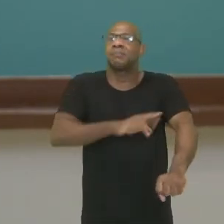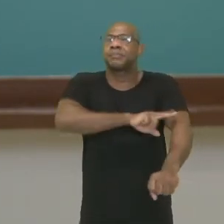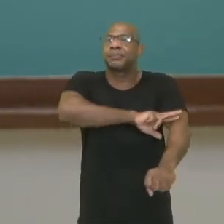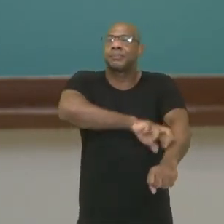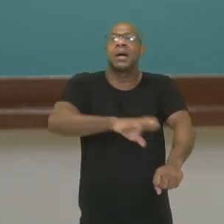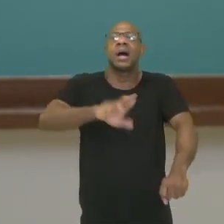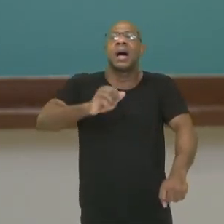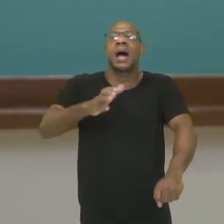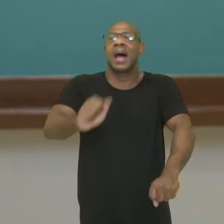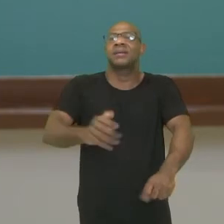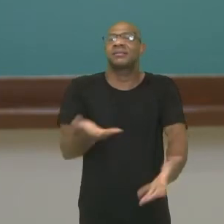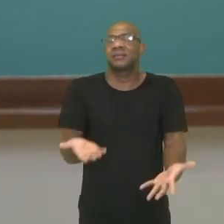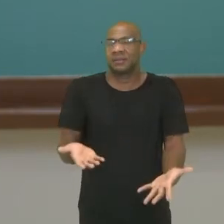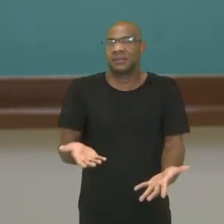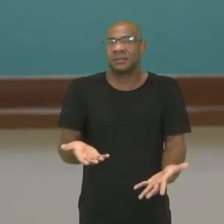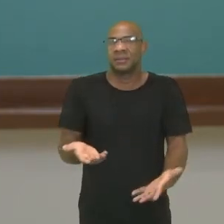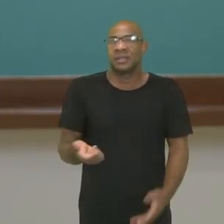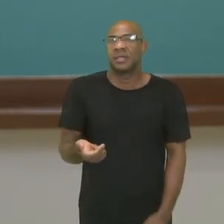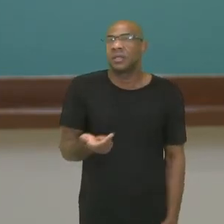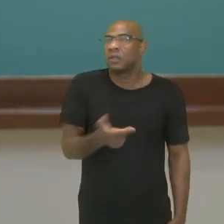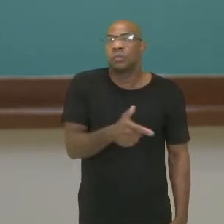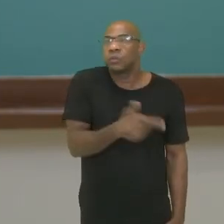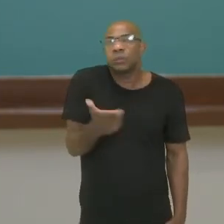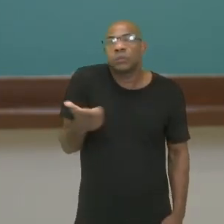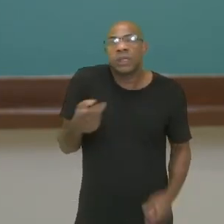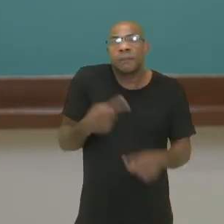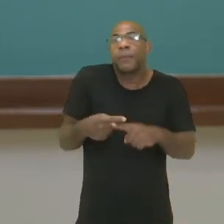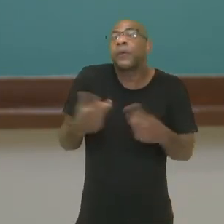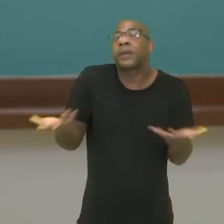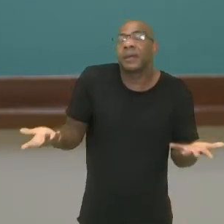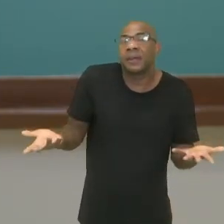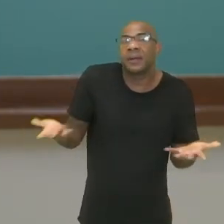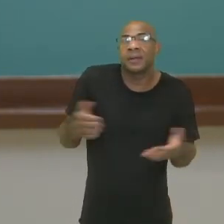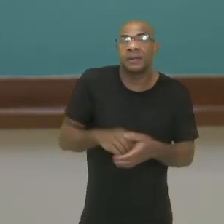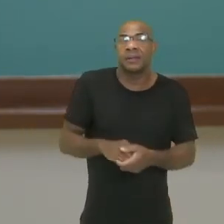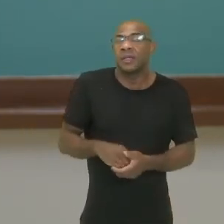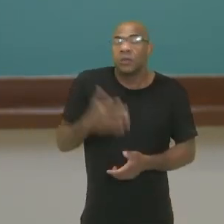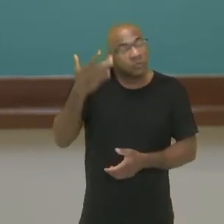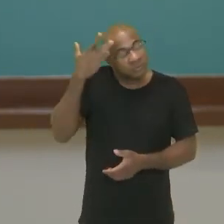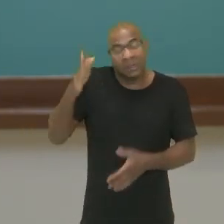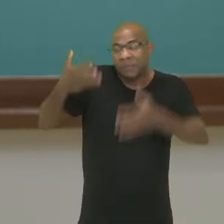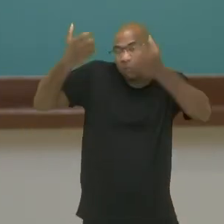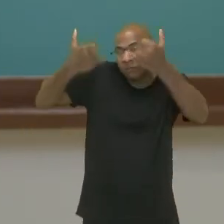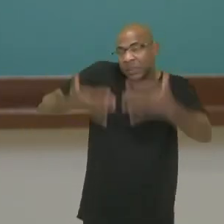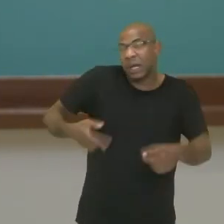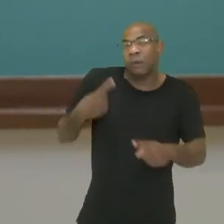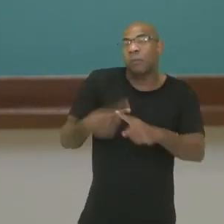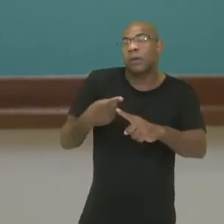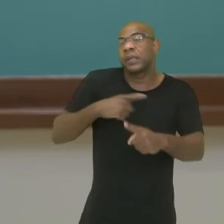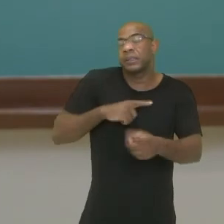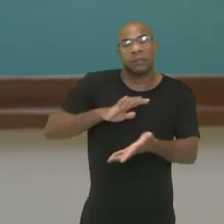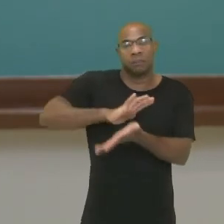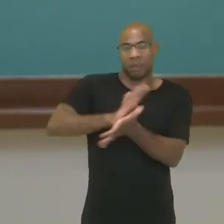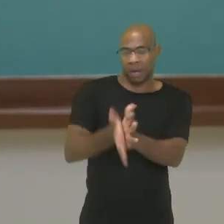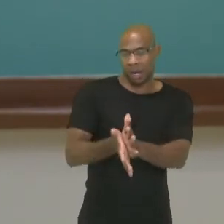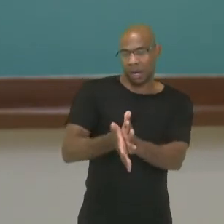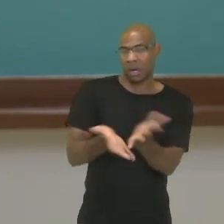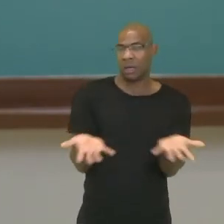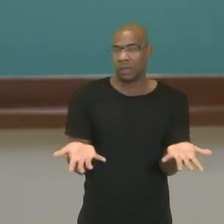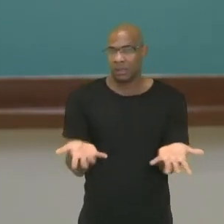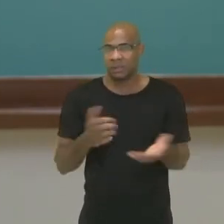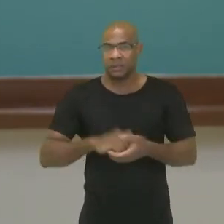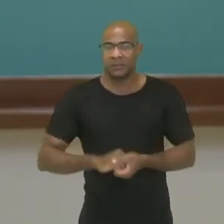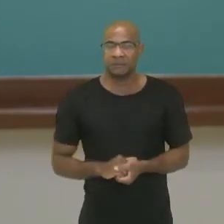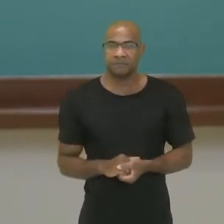na sua vida histórica, social, aquele preconceito. Mas que socialmente, historicamente, desde uma sociedade escravocrata, como foi o Brasil, né, trouxe toda essa